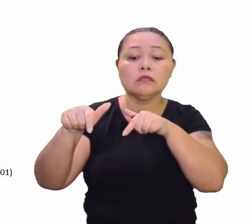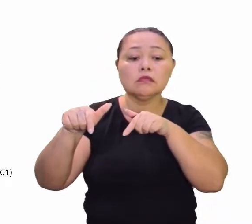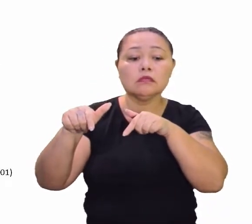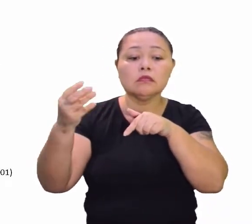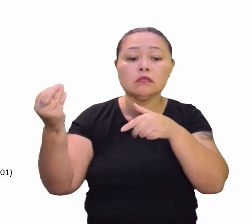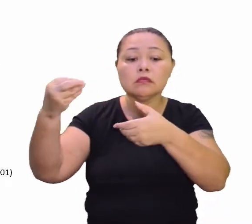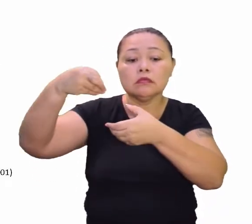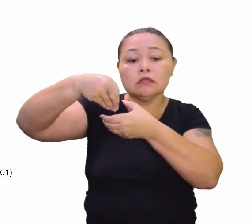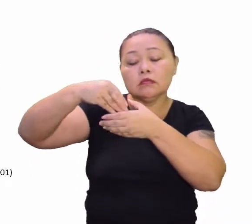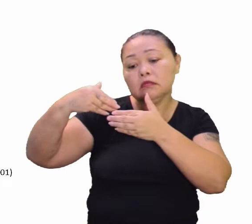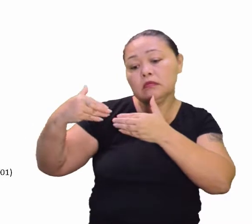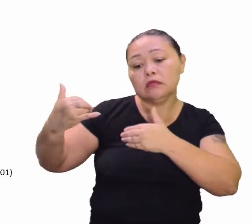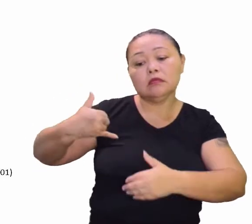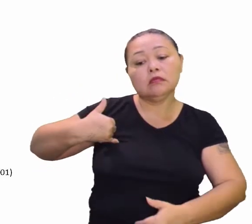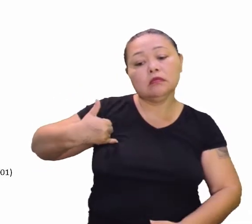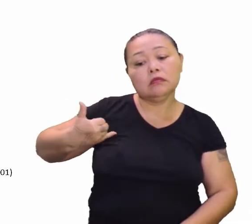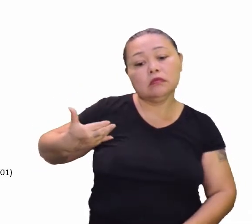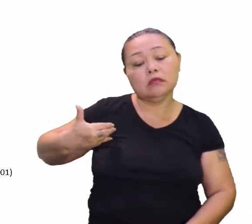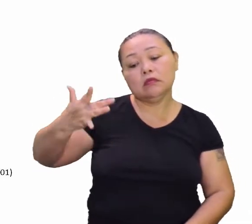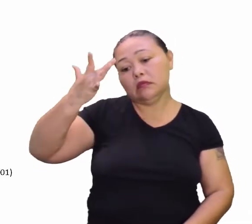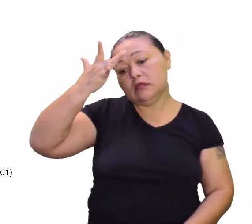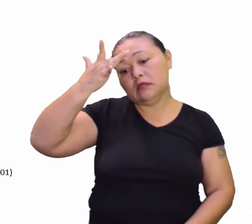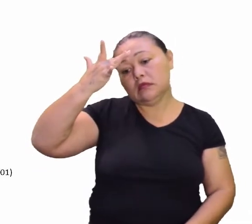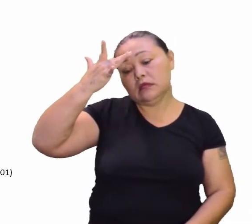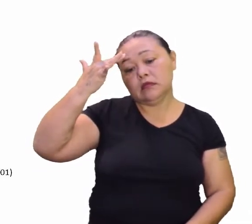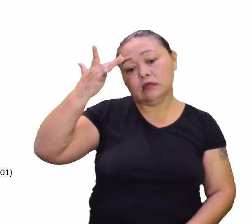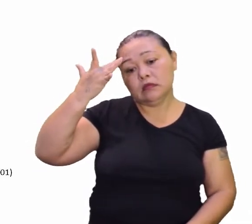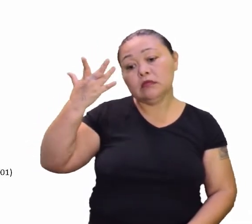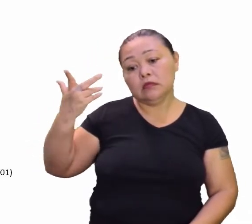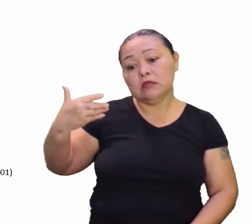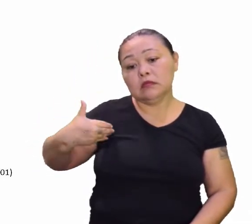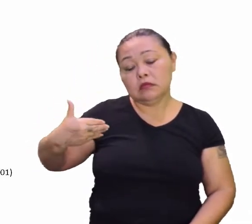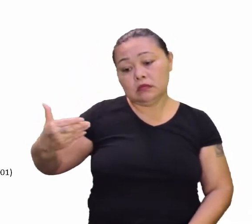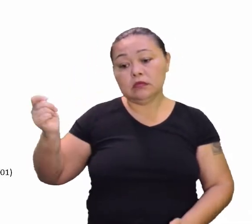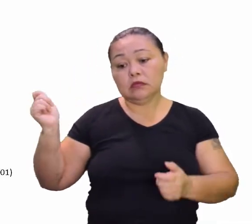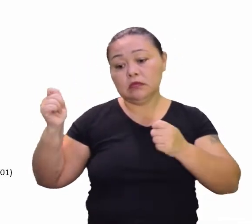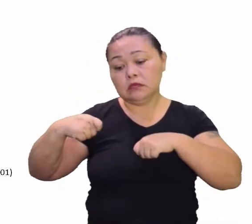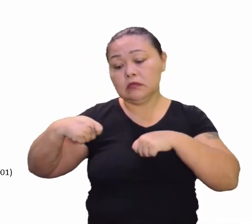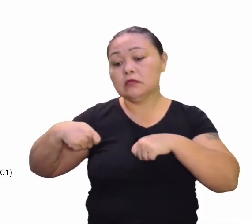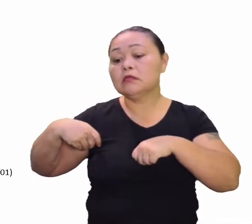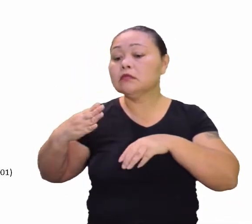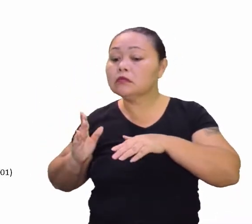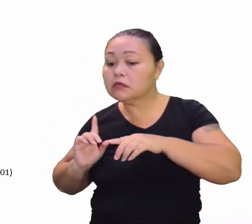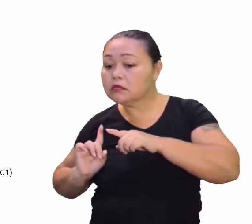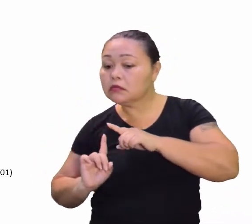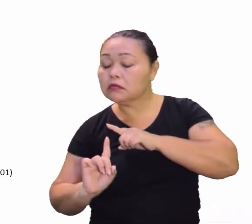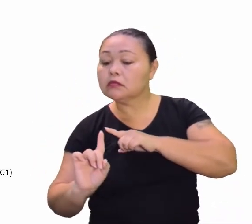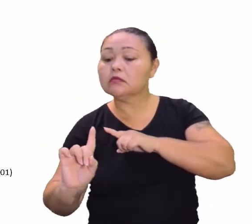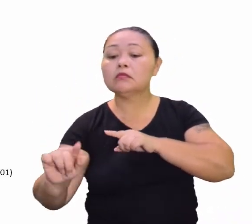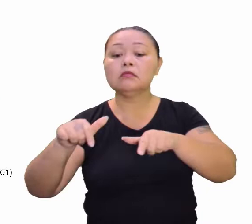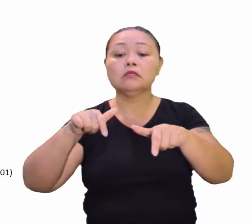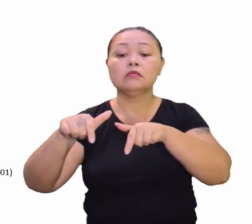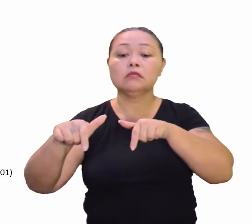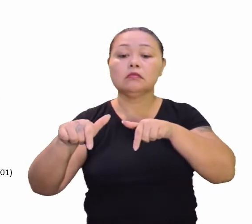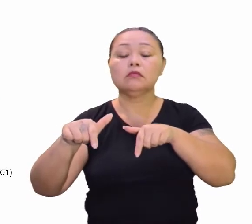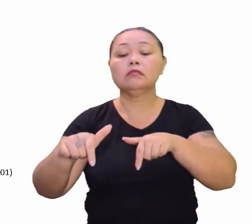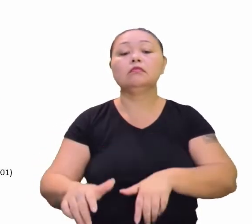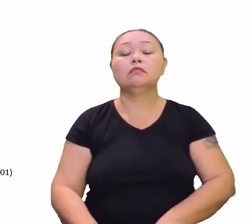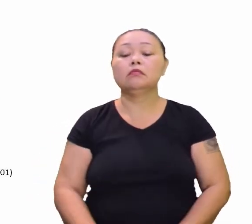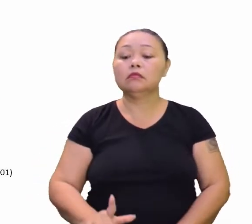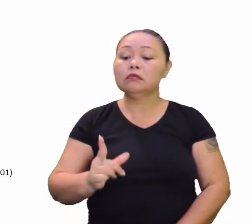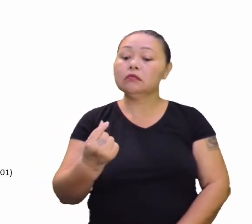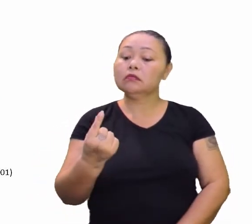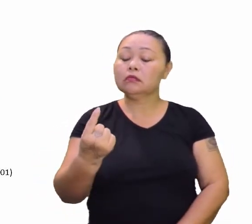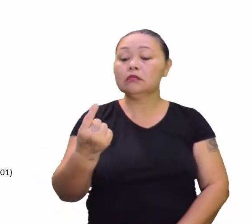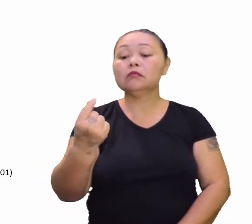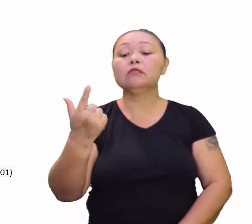ela está dentro da faixa etária de pessoas aptas para o mercado de trabalho, certo? Ela é economicamente ativa,